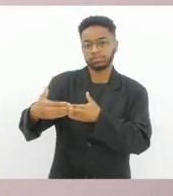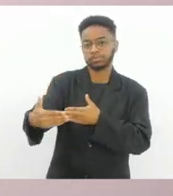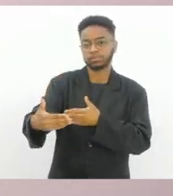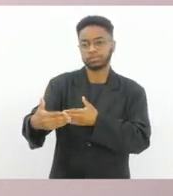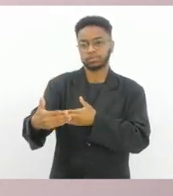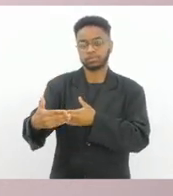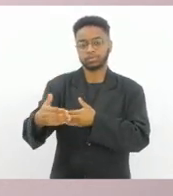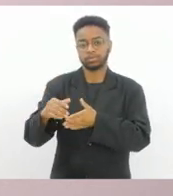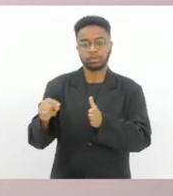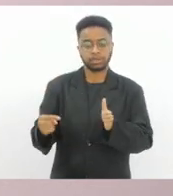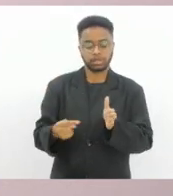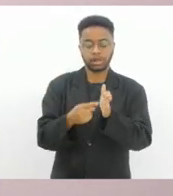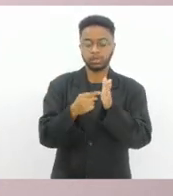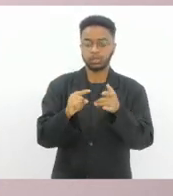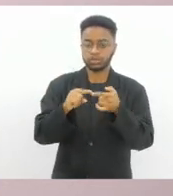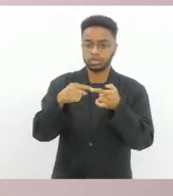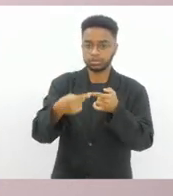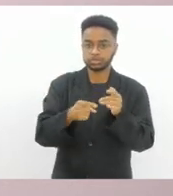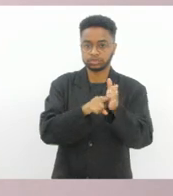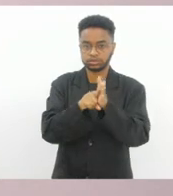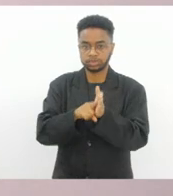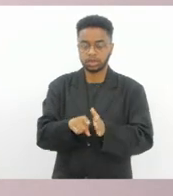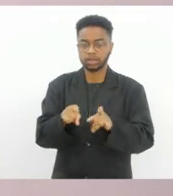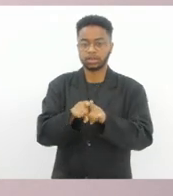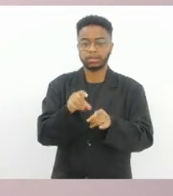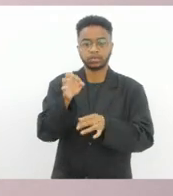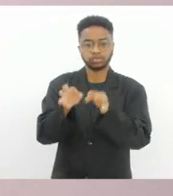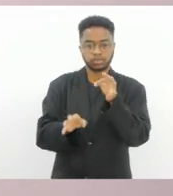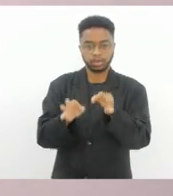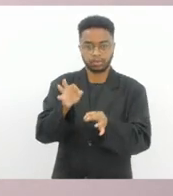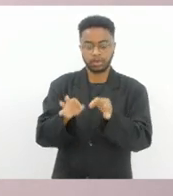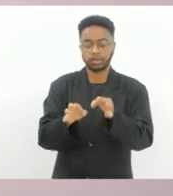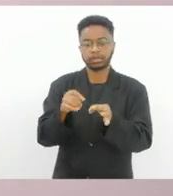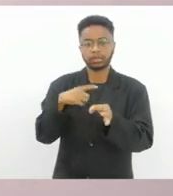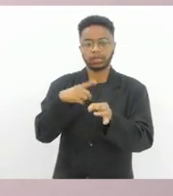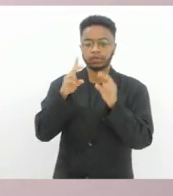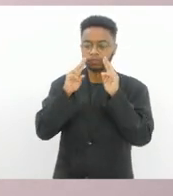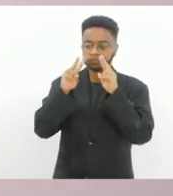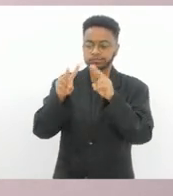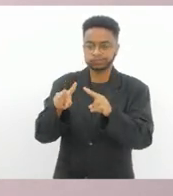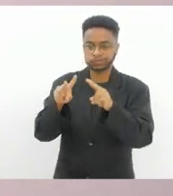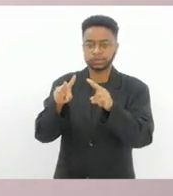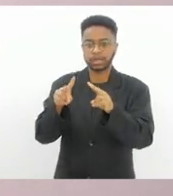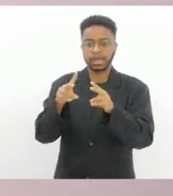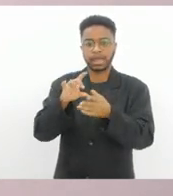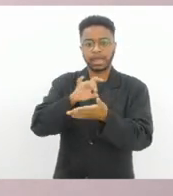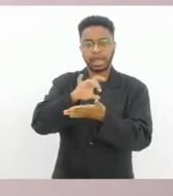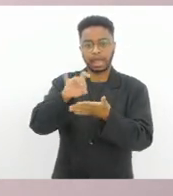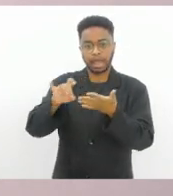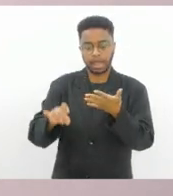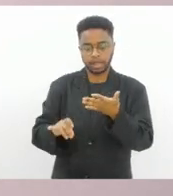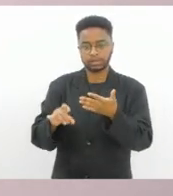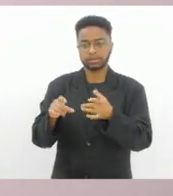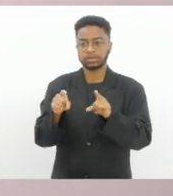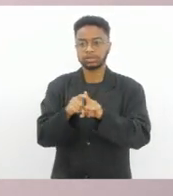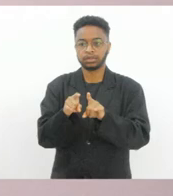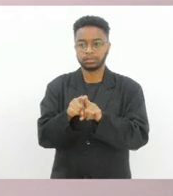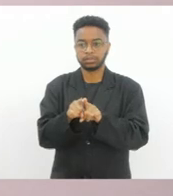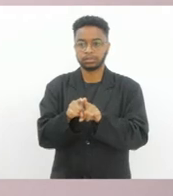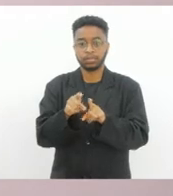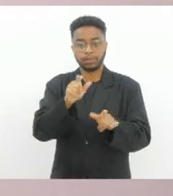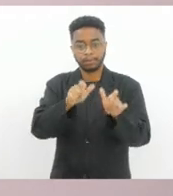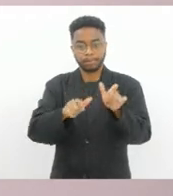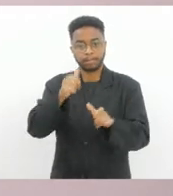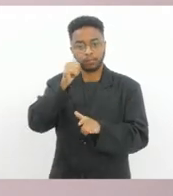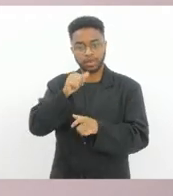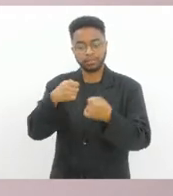da denúncia, da investigação e do julgamento, com um olhar singular, caso a caso. Mulheres, conheçam o